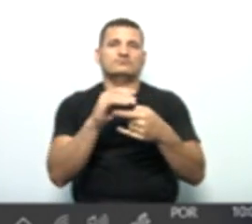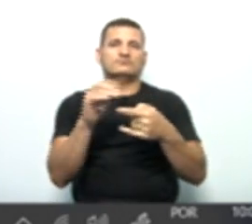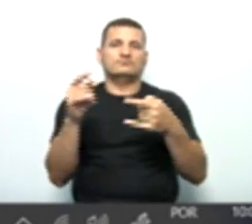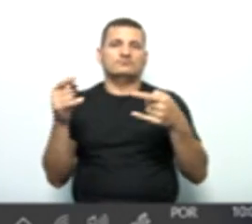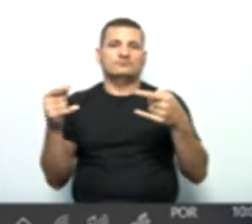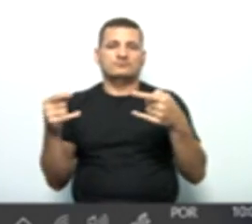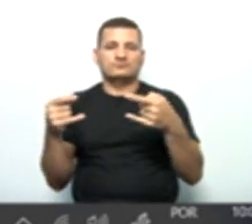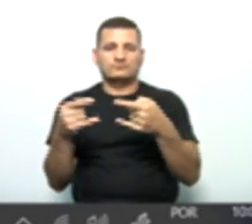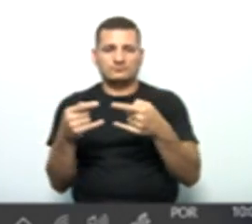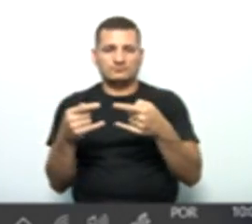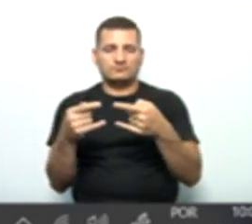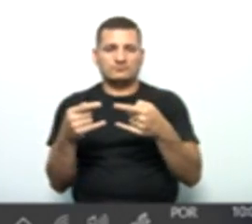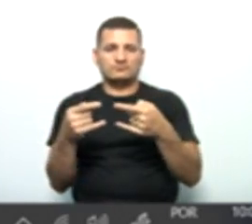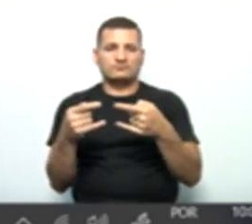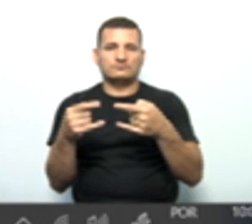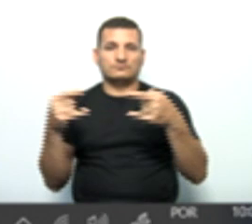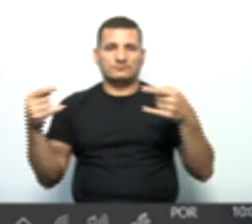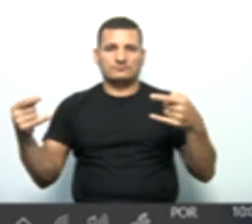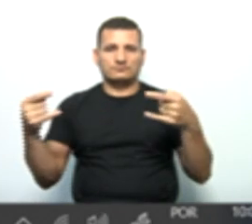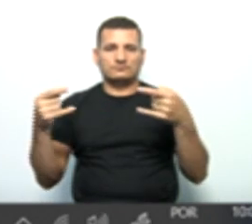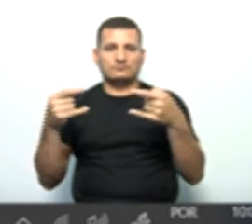vírgula, outra lista.